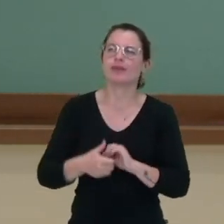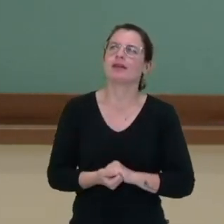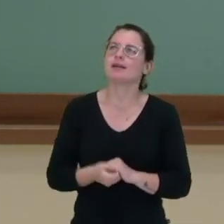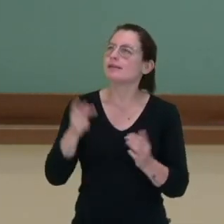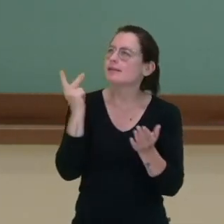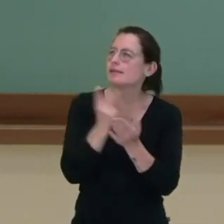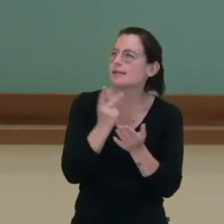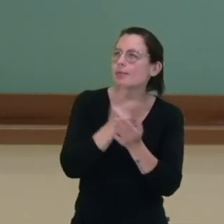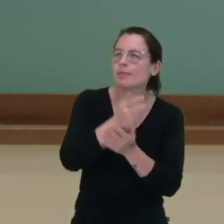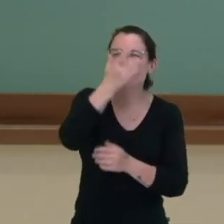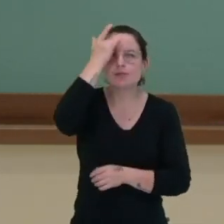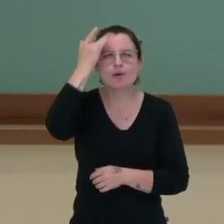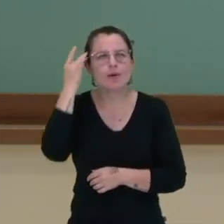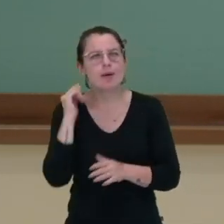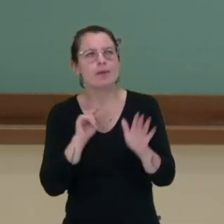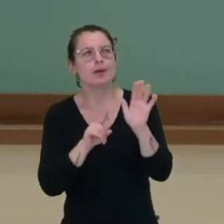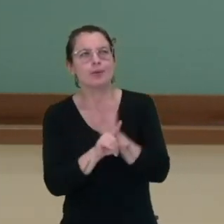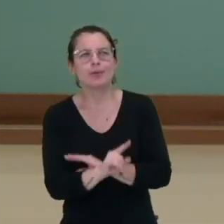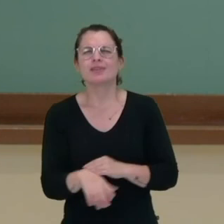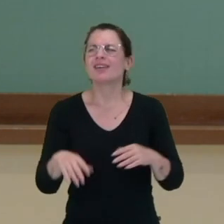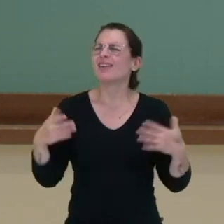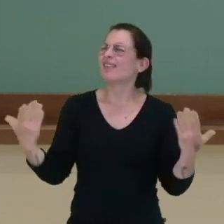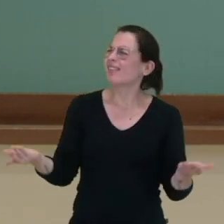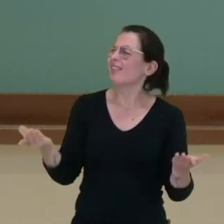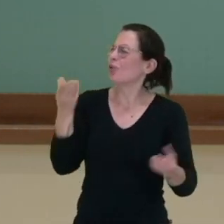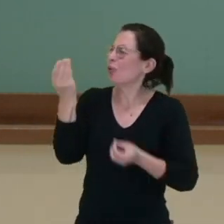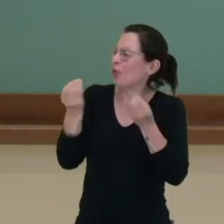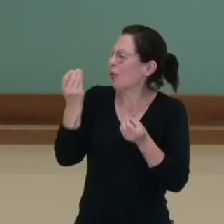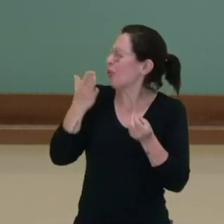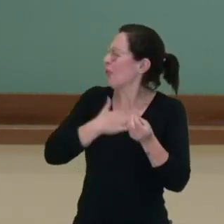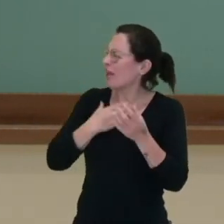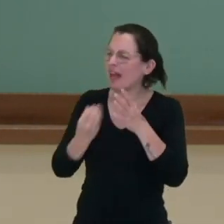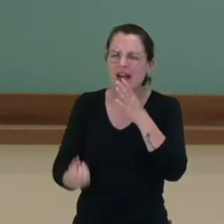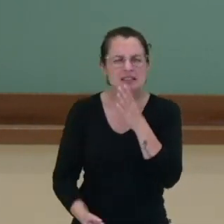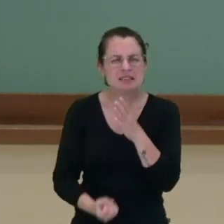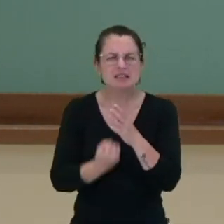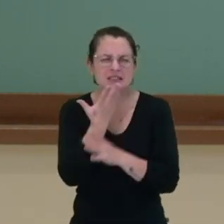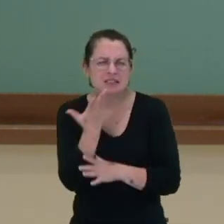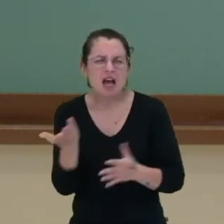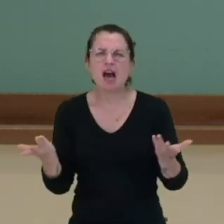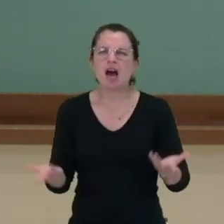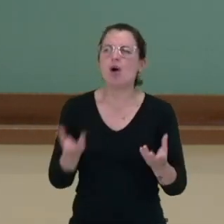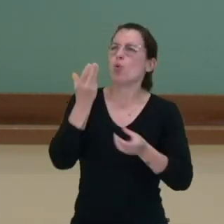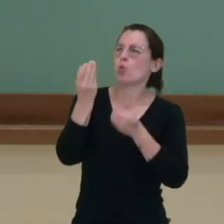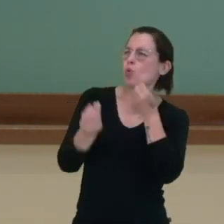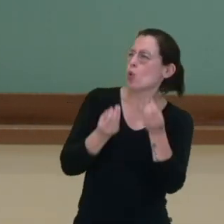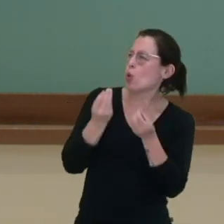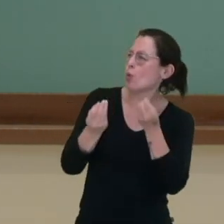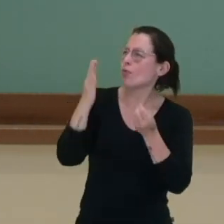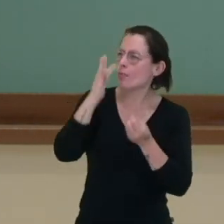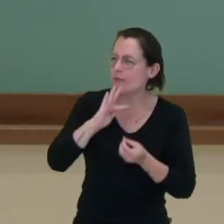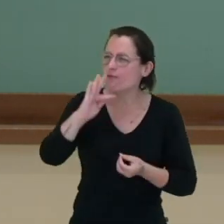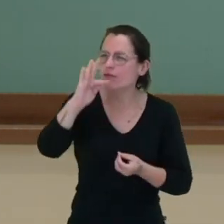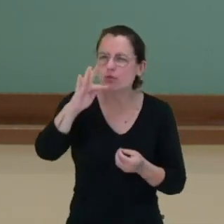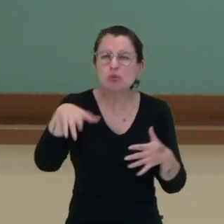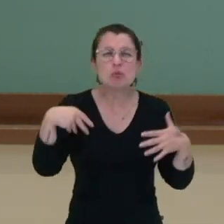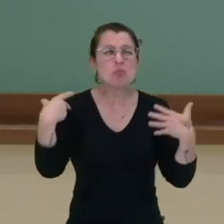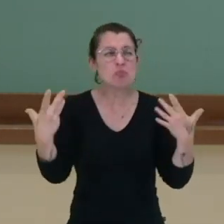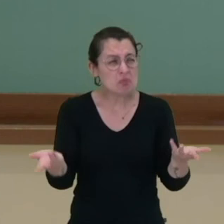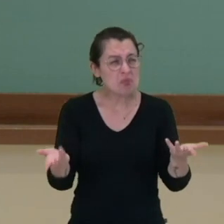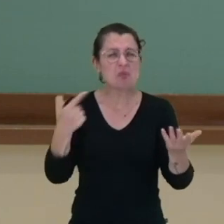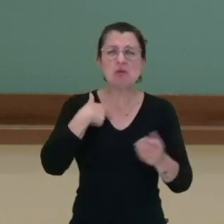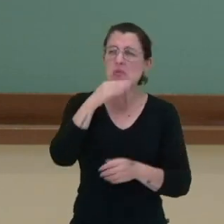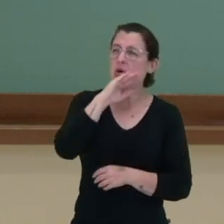De onde viemos, para onde vamos, como os seres surgiram, né? Sobre a evolução da espécie. Temos também